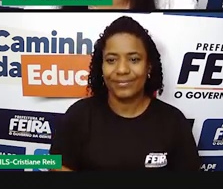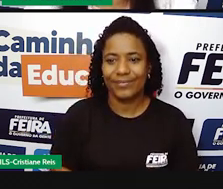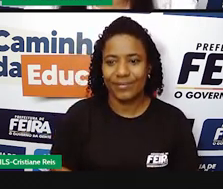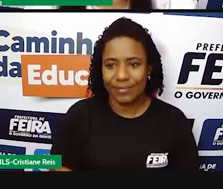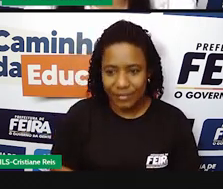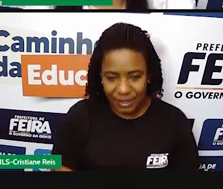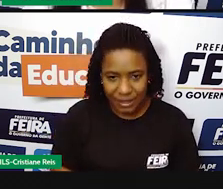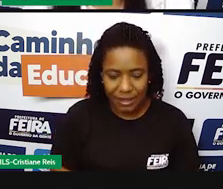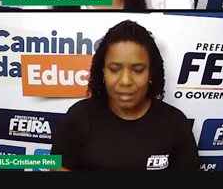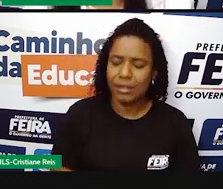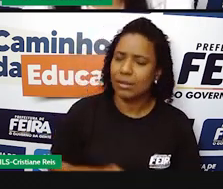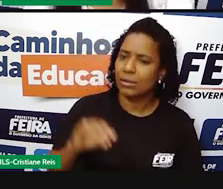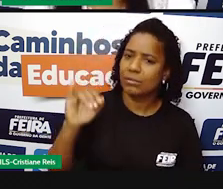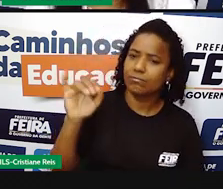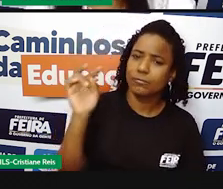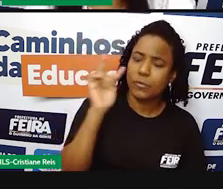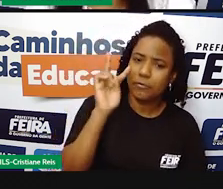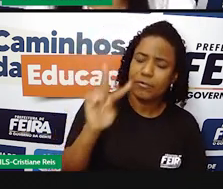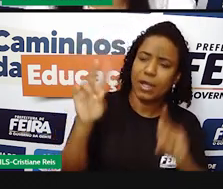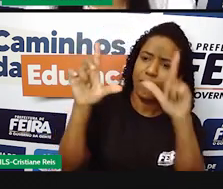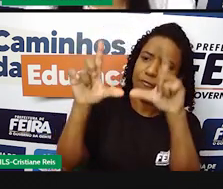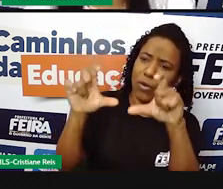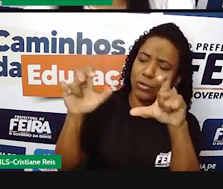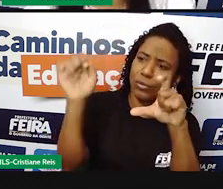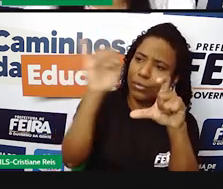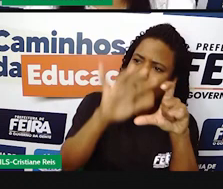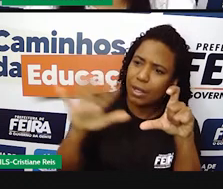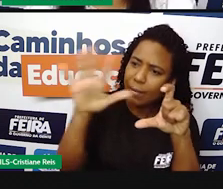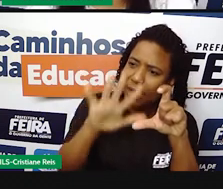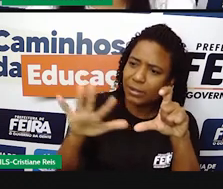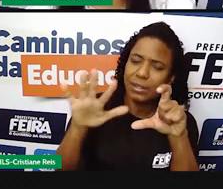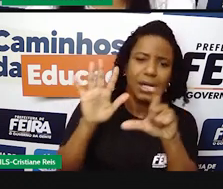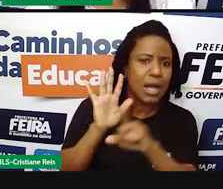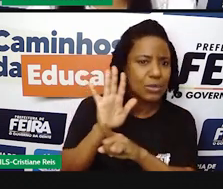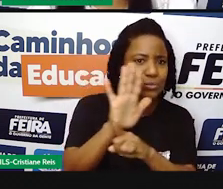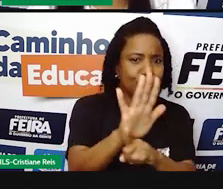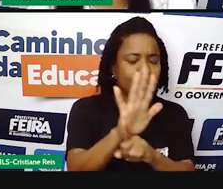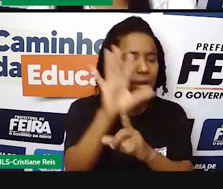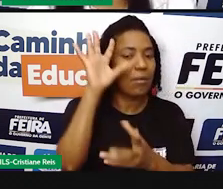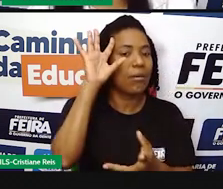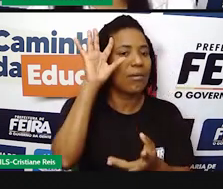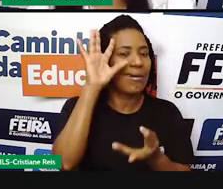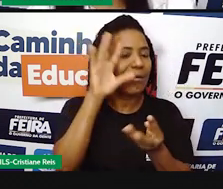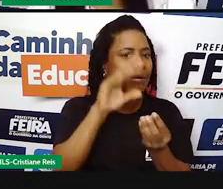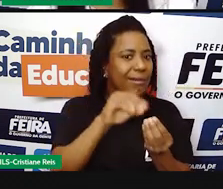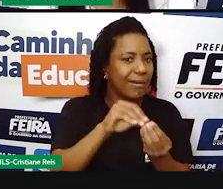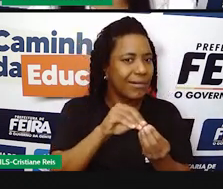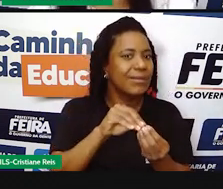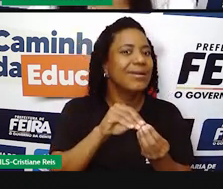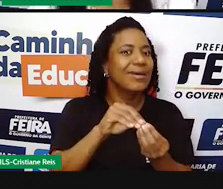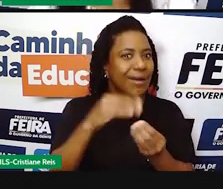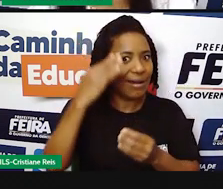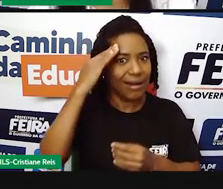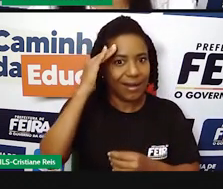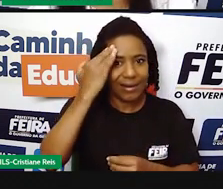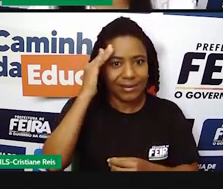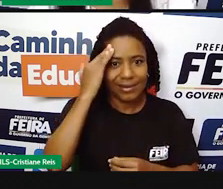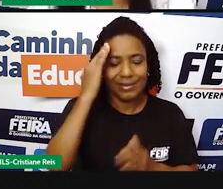Ela ajudou a entender melhor o tema da notícia? Sim, não é? Ela complementa, ela completa as